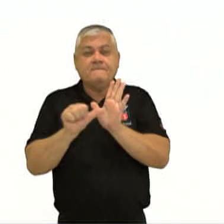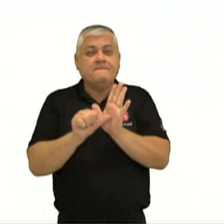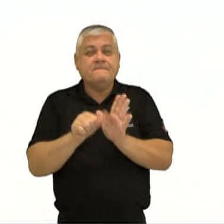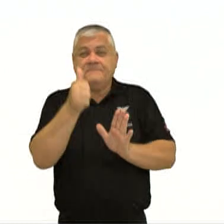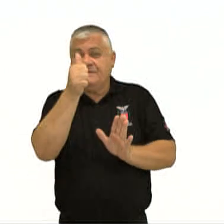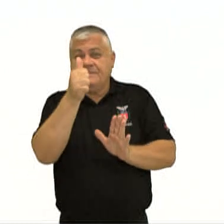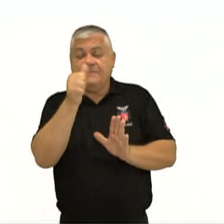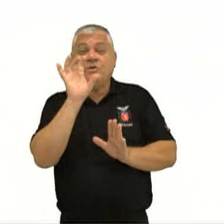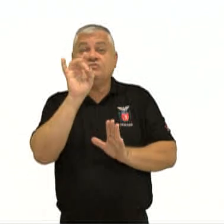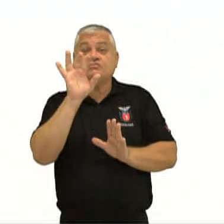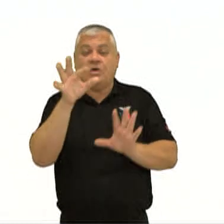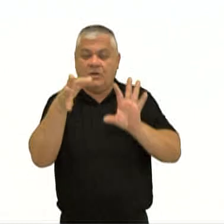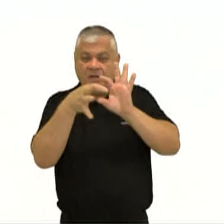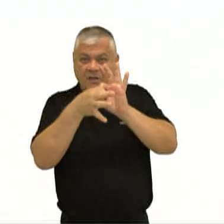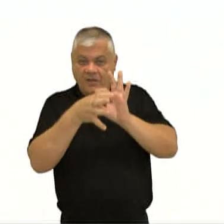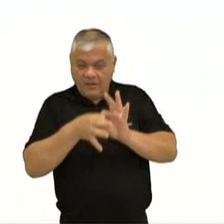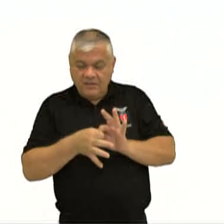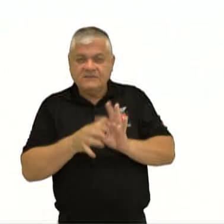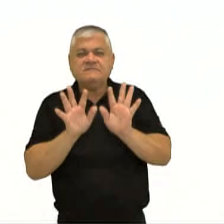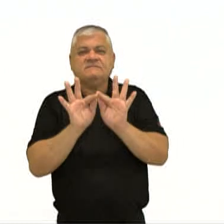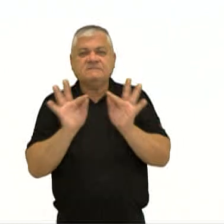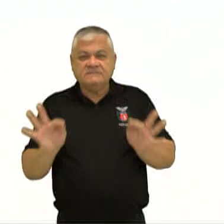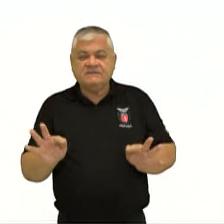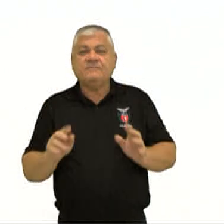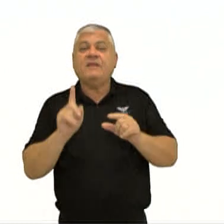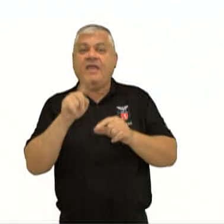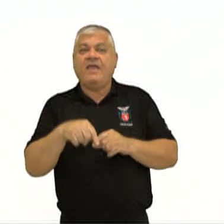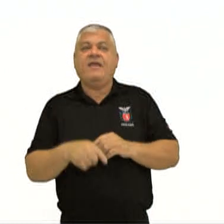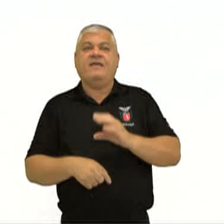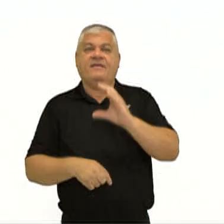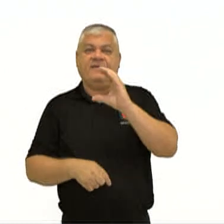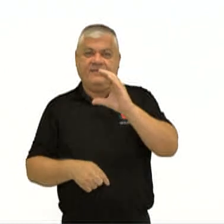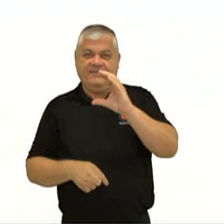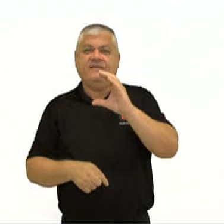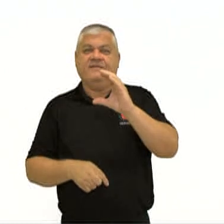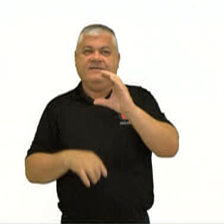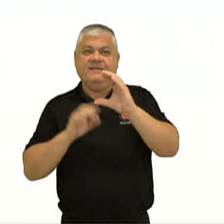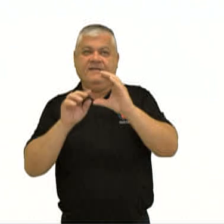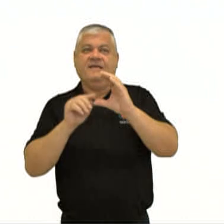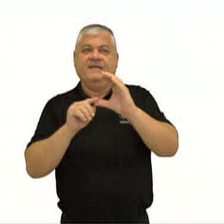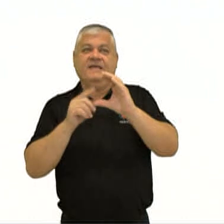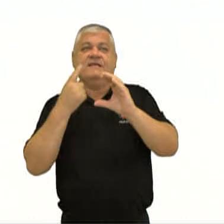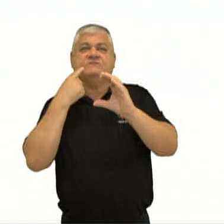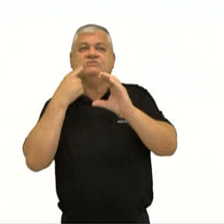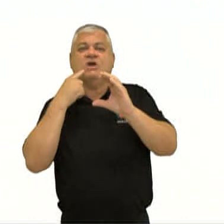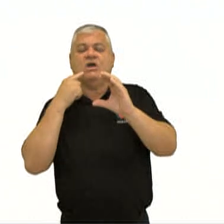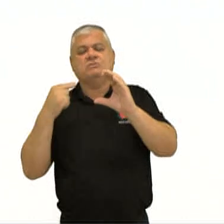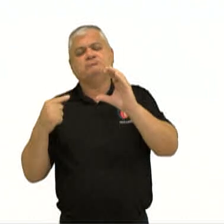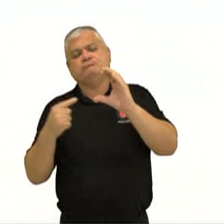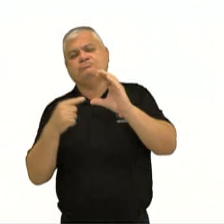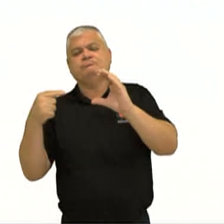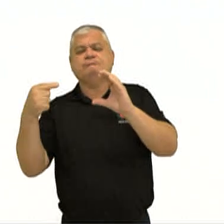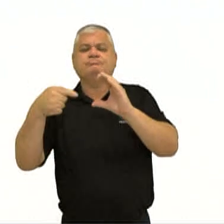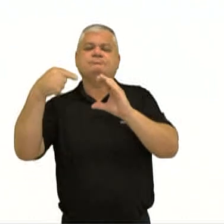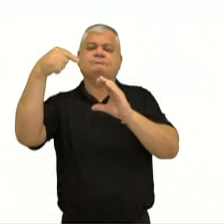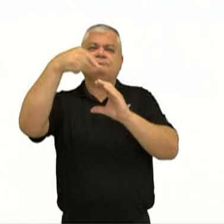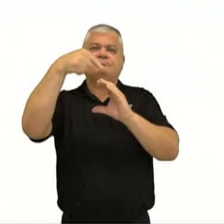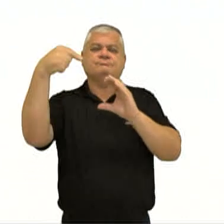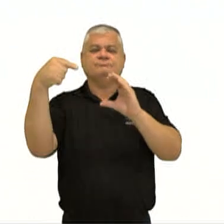tenho somente ligação simples, eu tenho as chamadas ligações sigma, que eu represento por